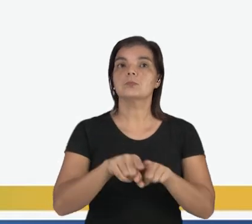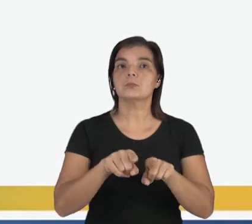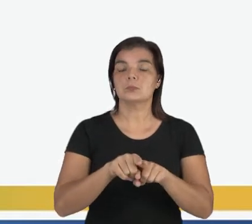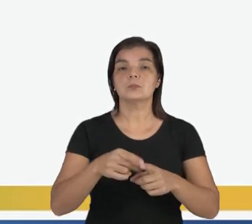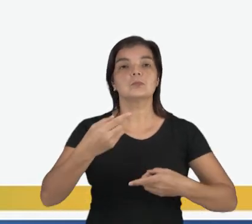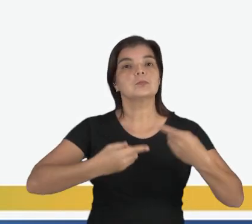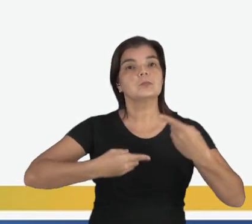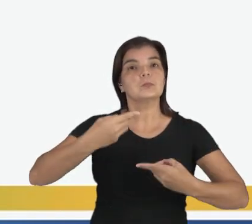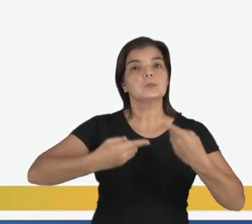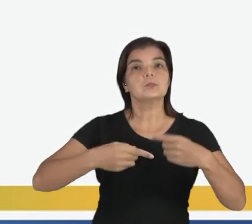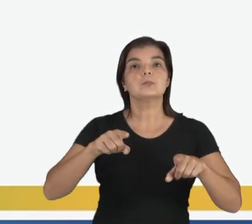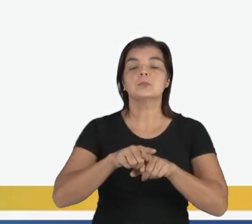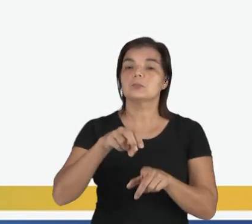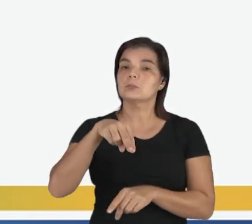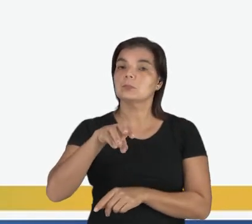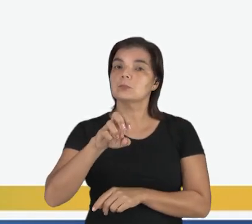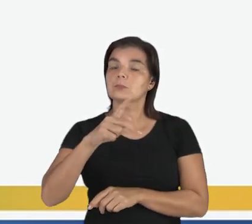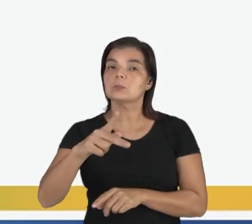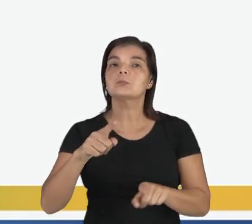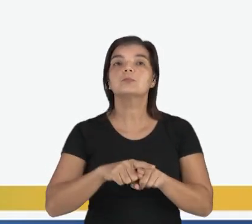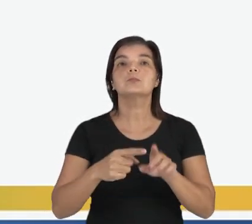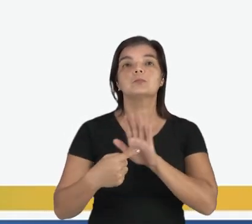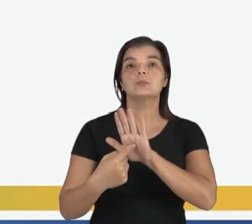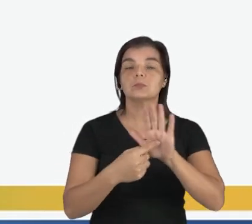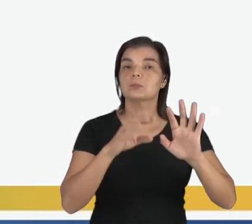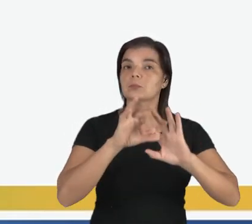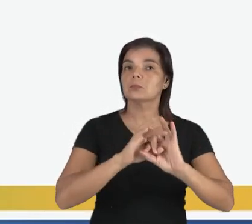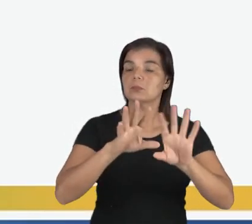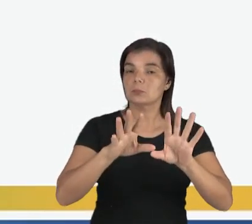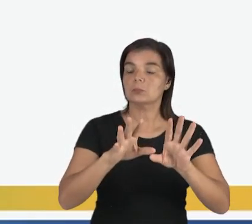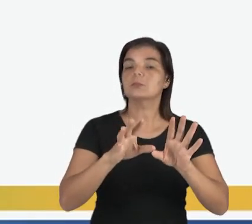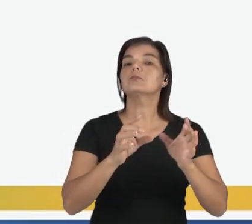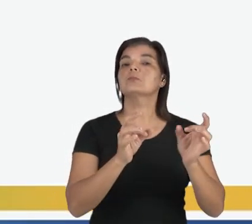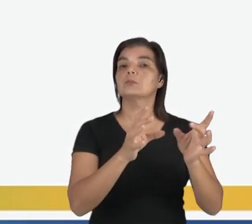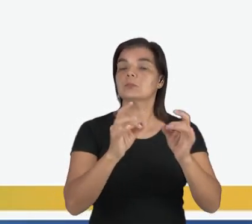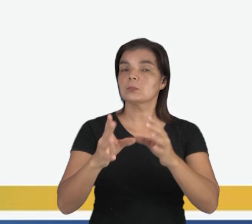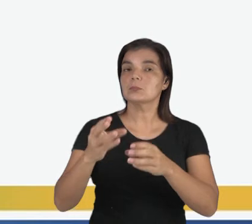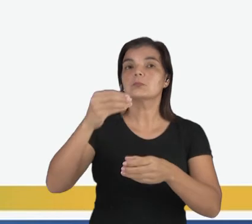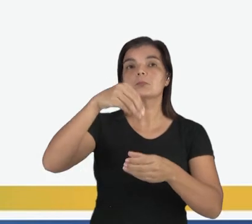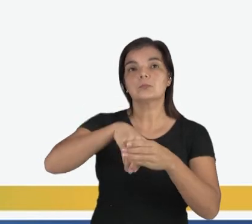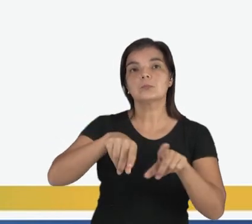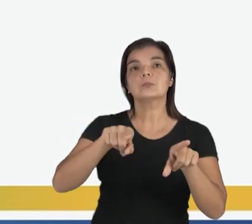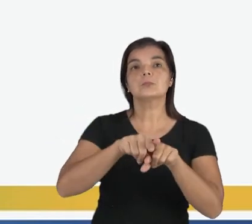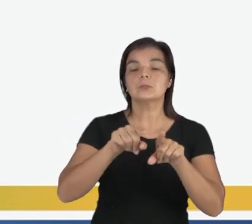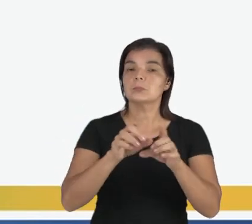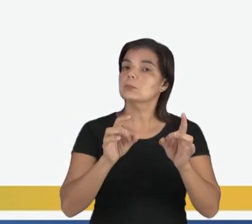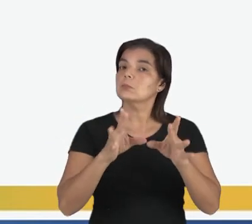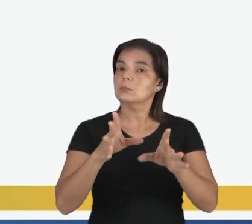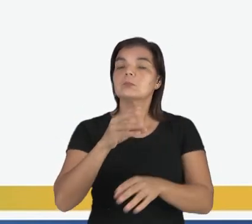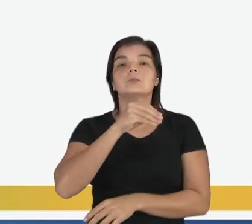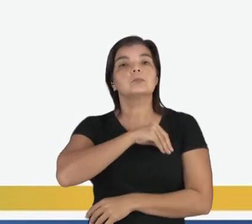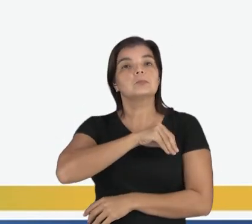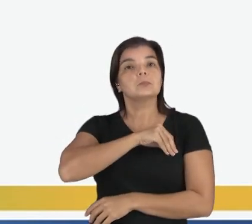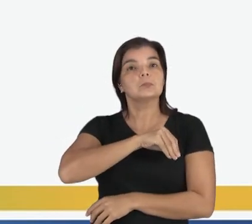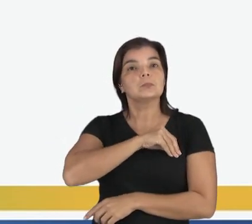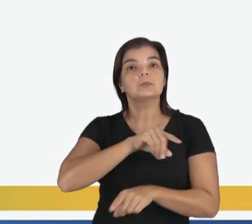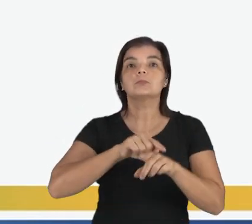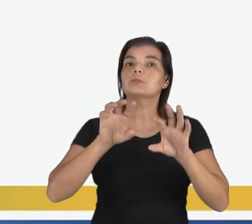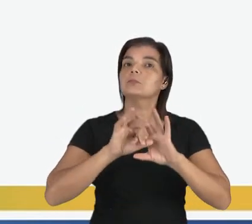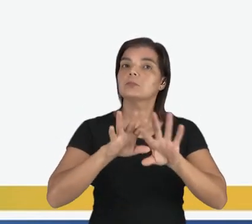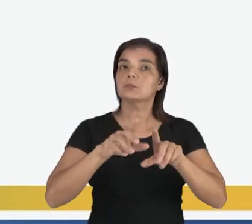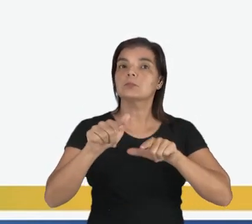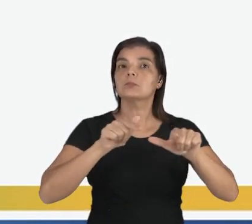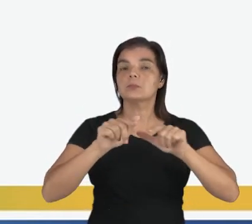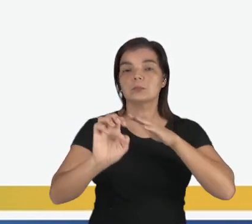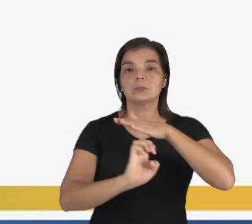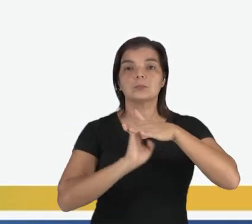uma política conhecida como NEP, que ela vem pregando liberdade do comércio interno, liberdade de salários, autorização para